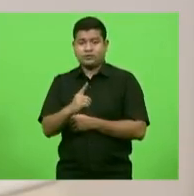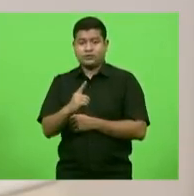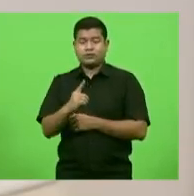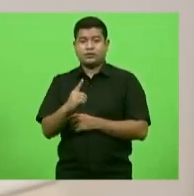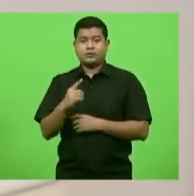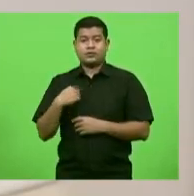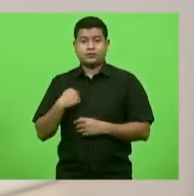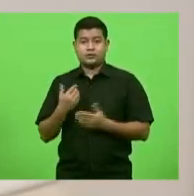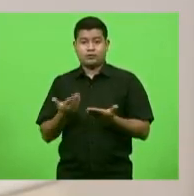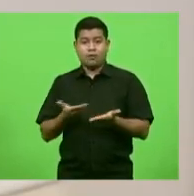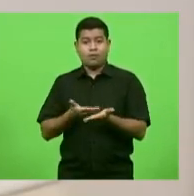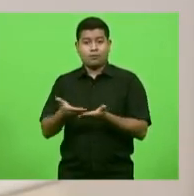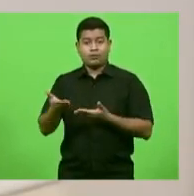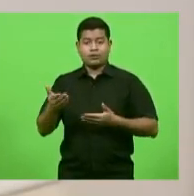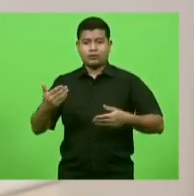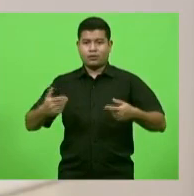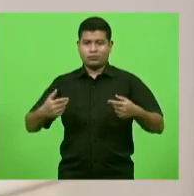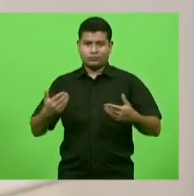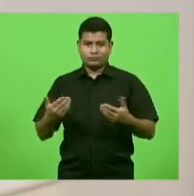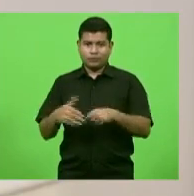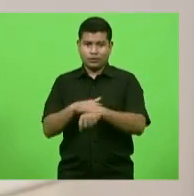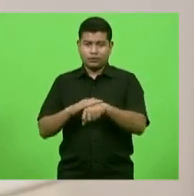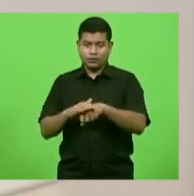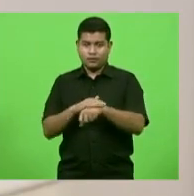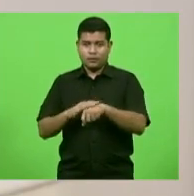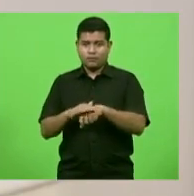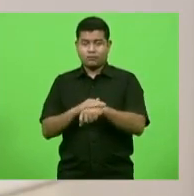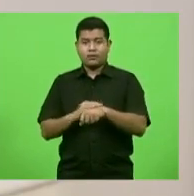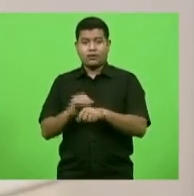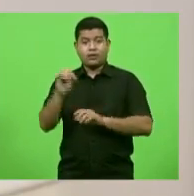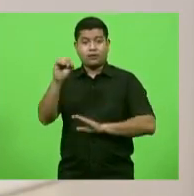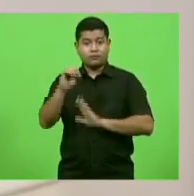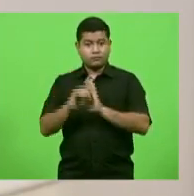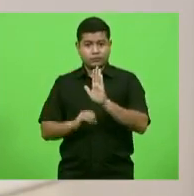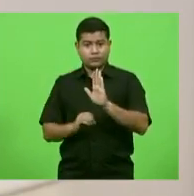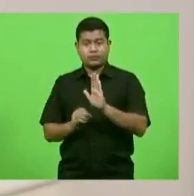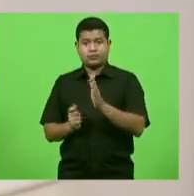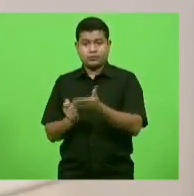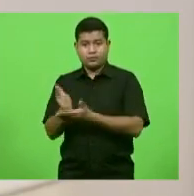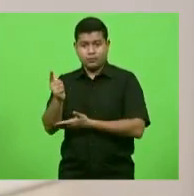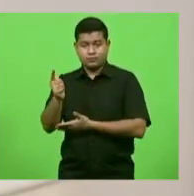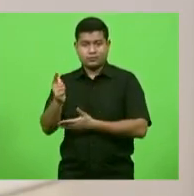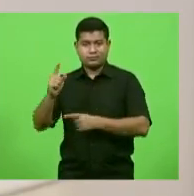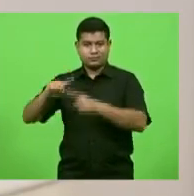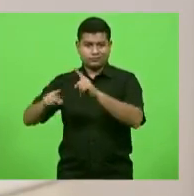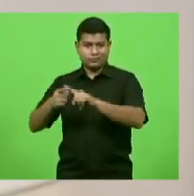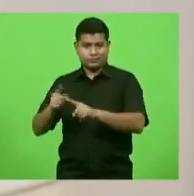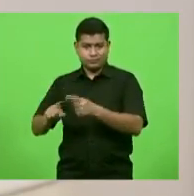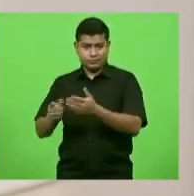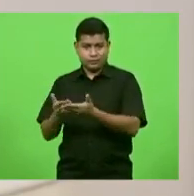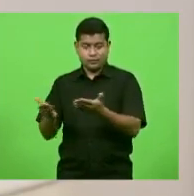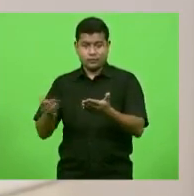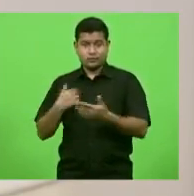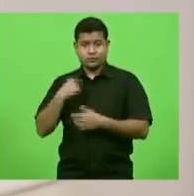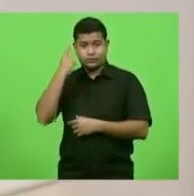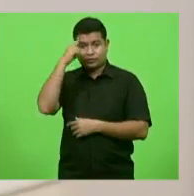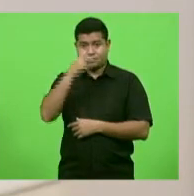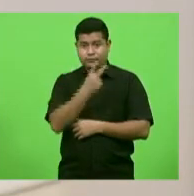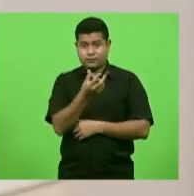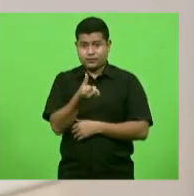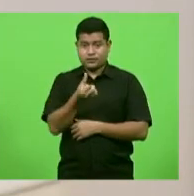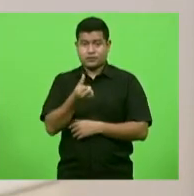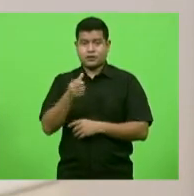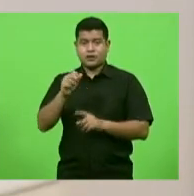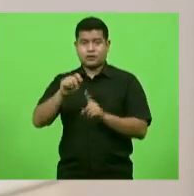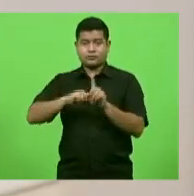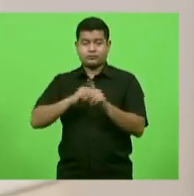se iniciaram as tratativas oficiais para aquisição do material, qual seja em 26 de 3 de 2020, a